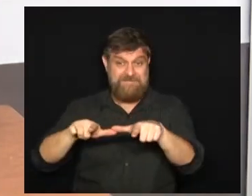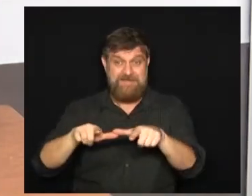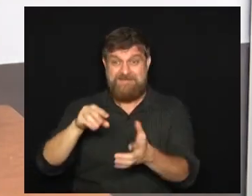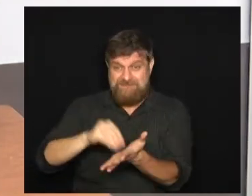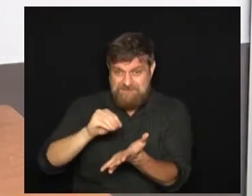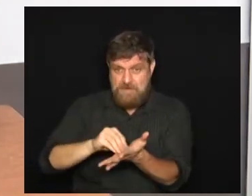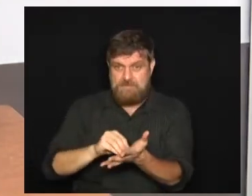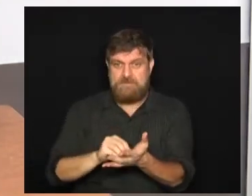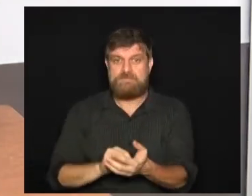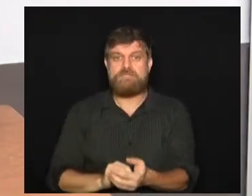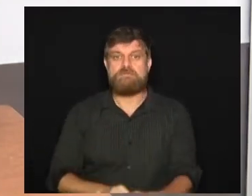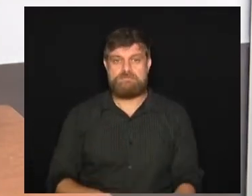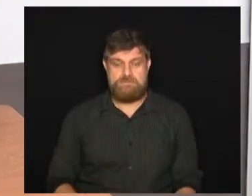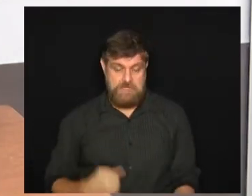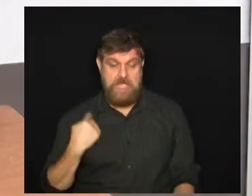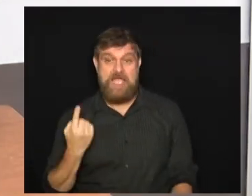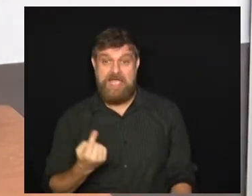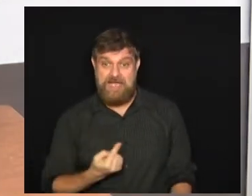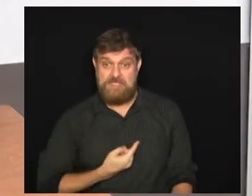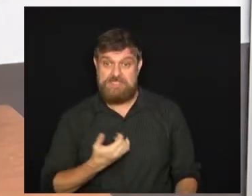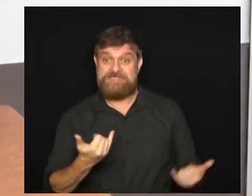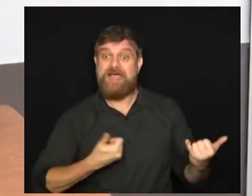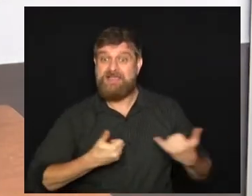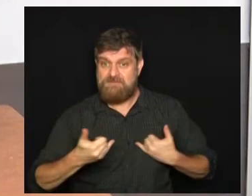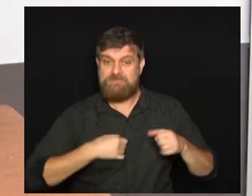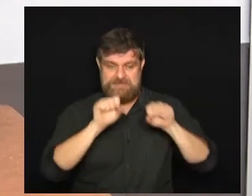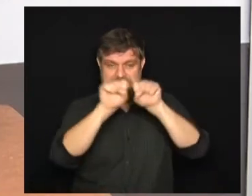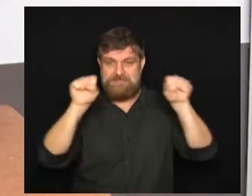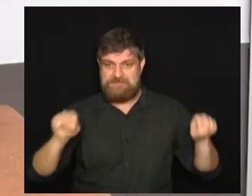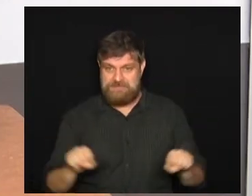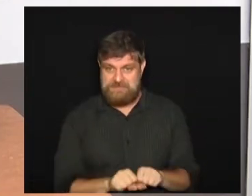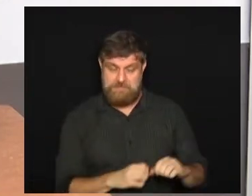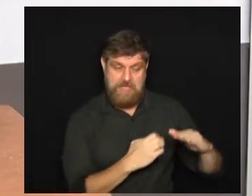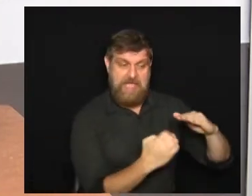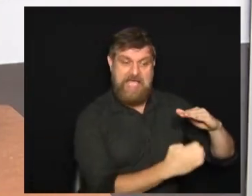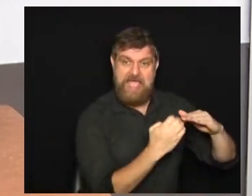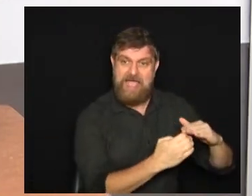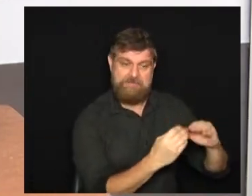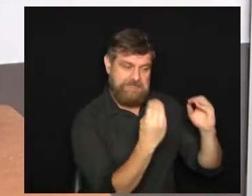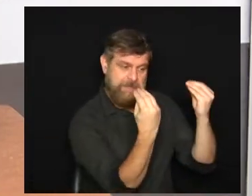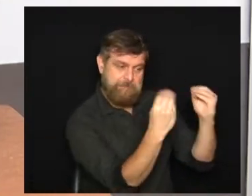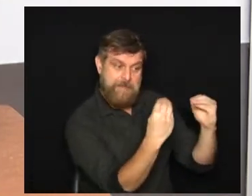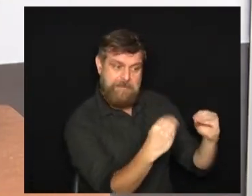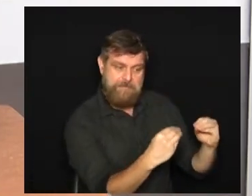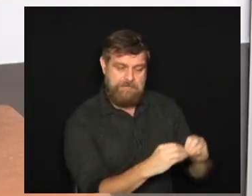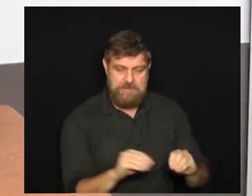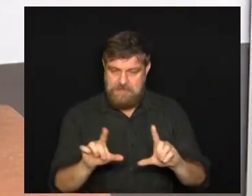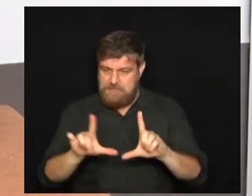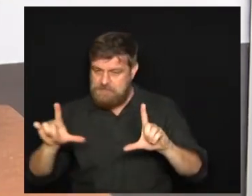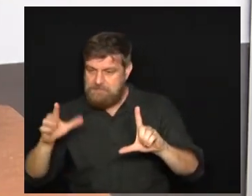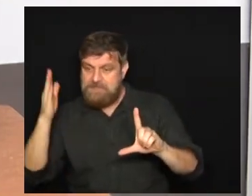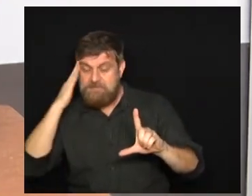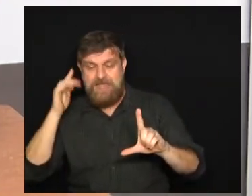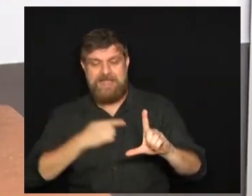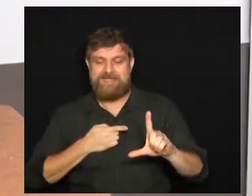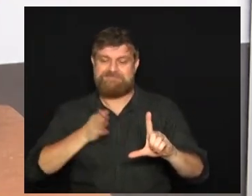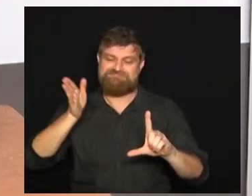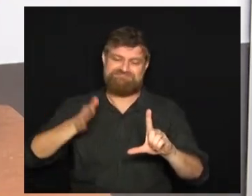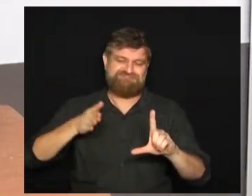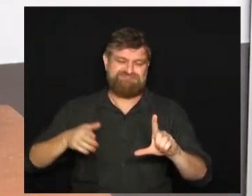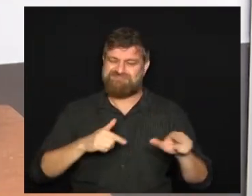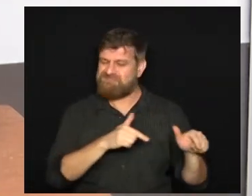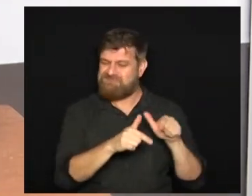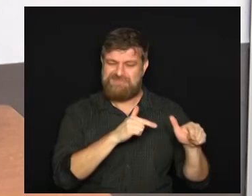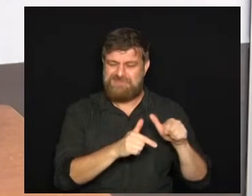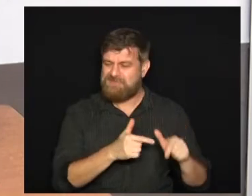exemplo. Nós recebemos essa informação via sistema, quando as empresas preenchem. E aí nós temos lá, que é outra dificuldade, né?